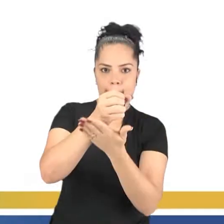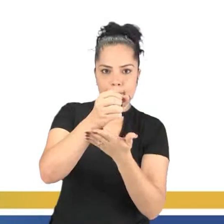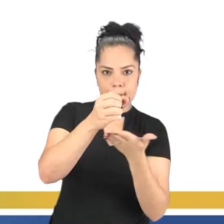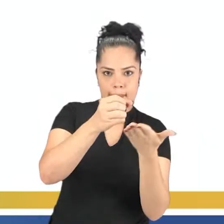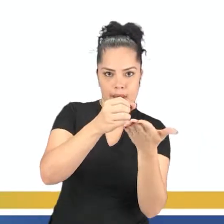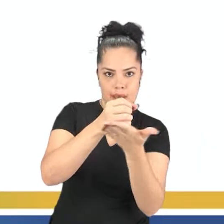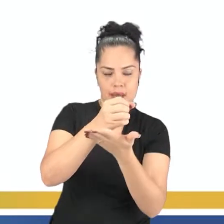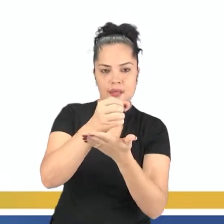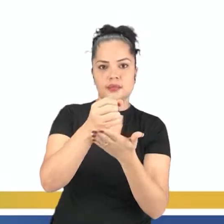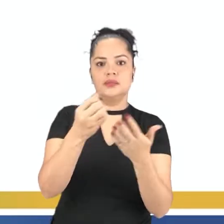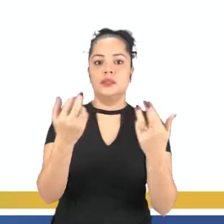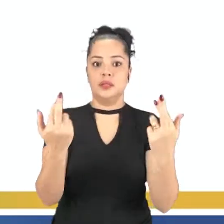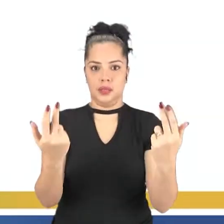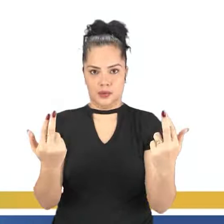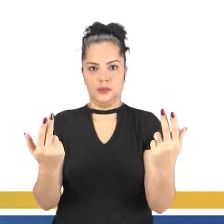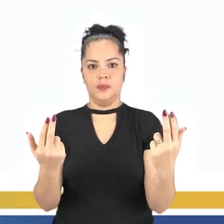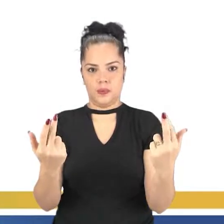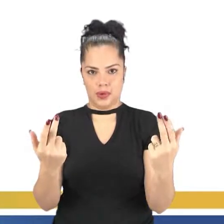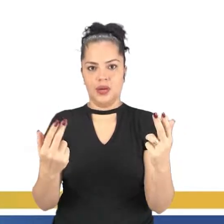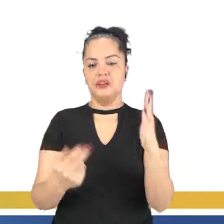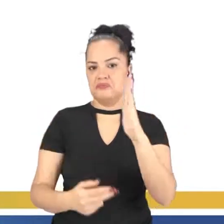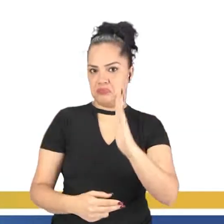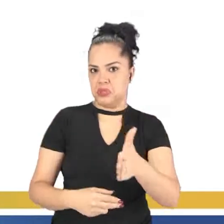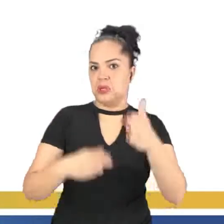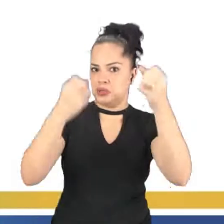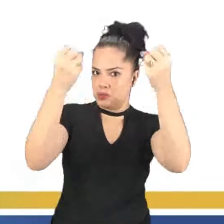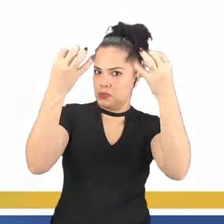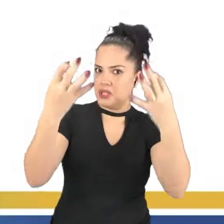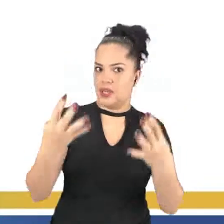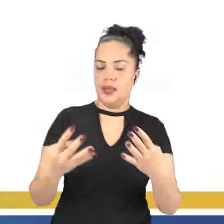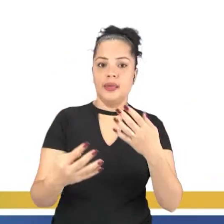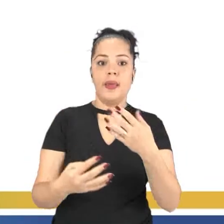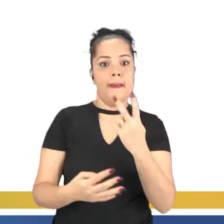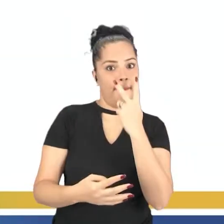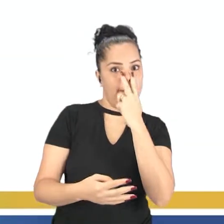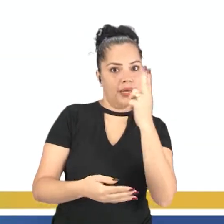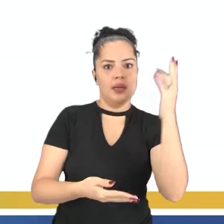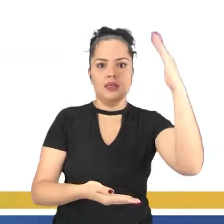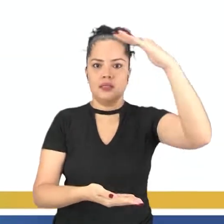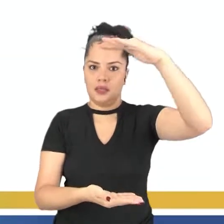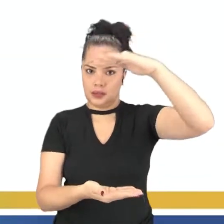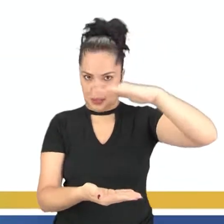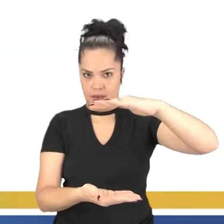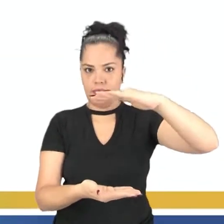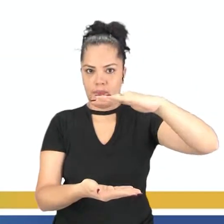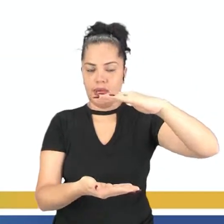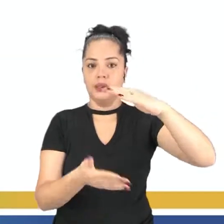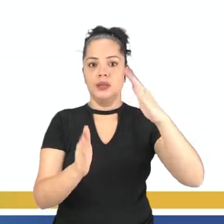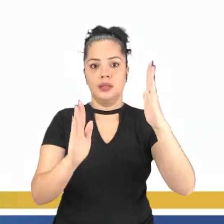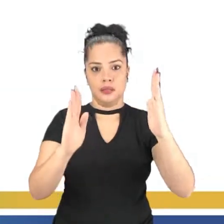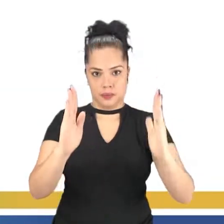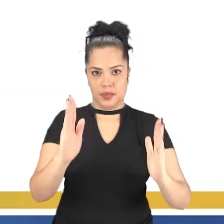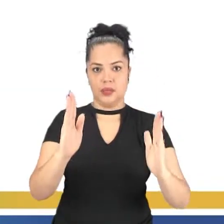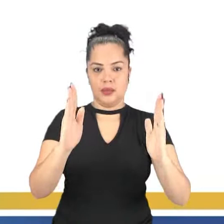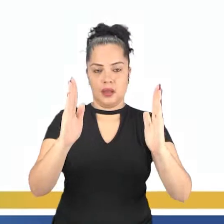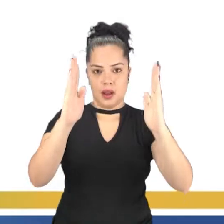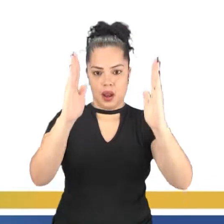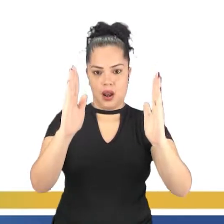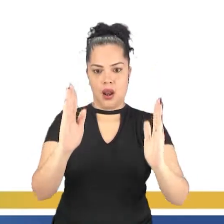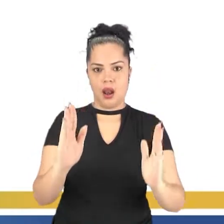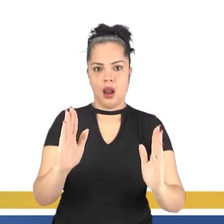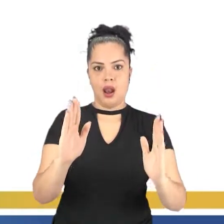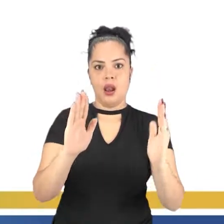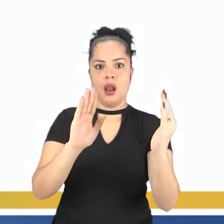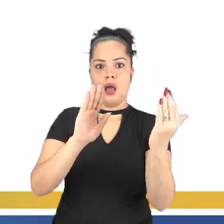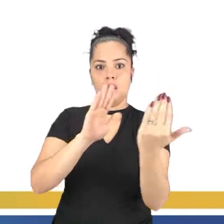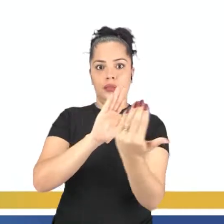paralelas e congruentes, como já falei, você pode pensar em tampa, e pelas faces laterais. Essas faces laterais em